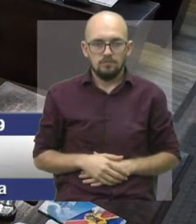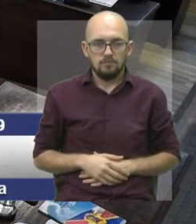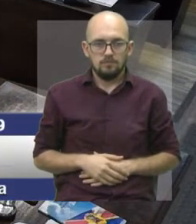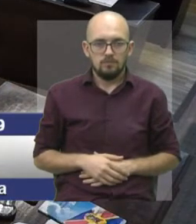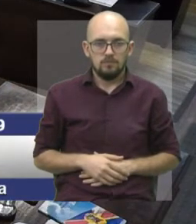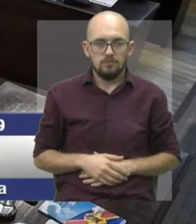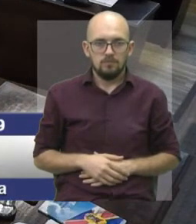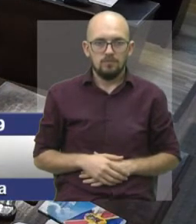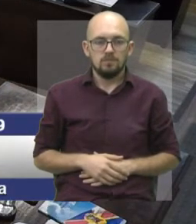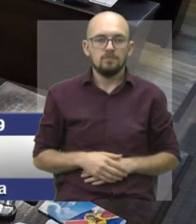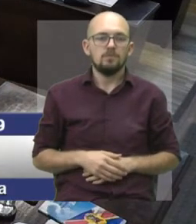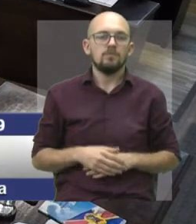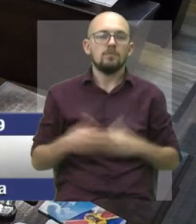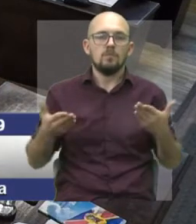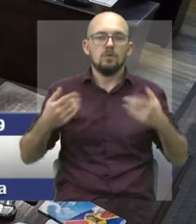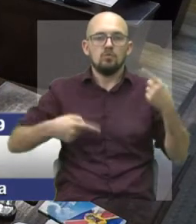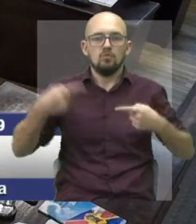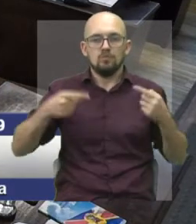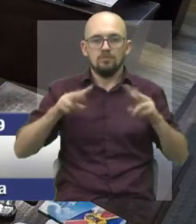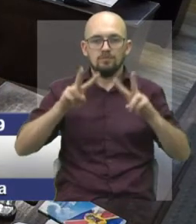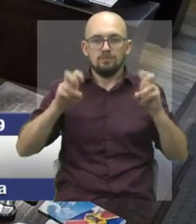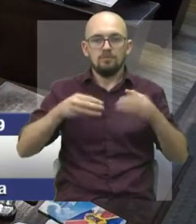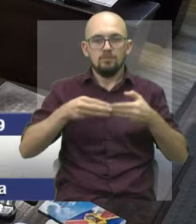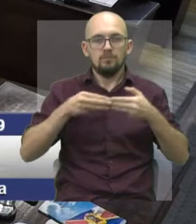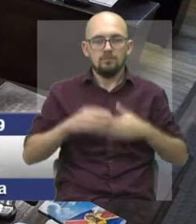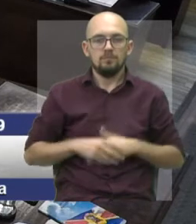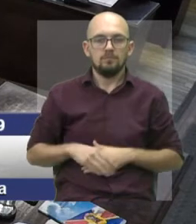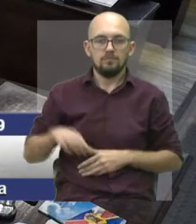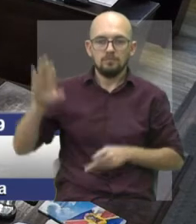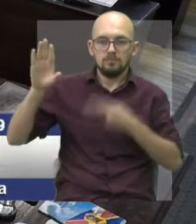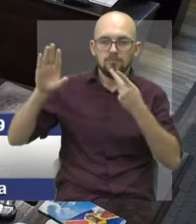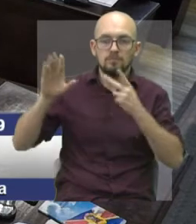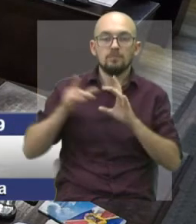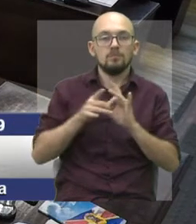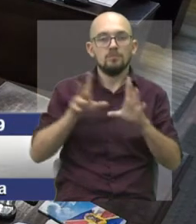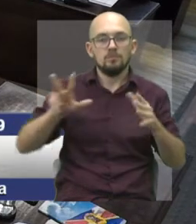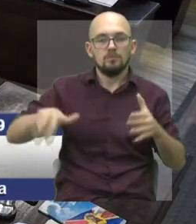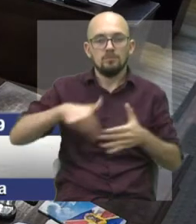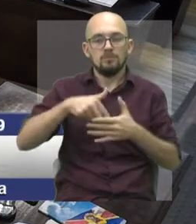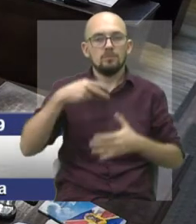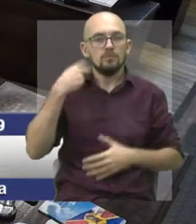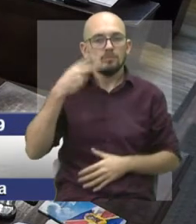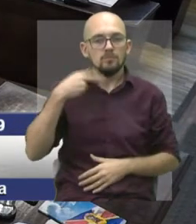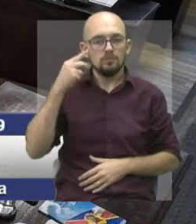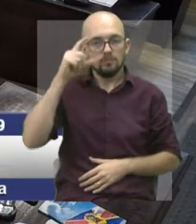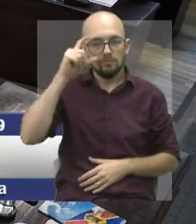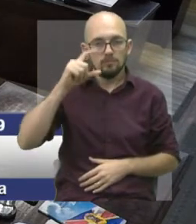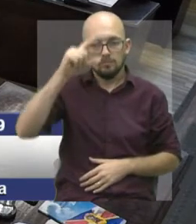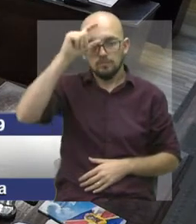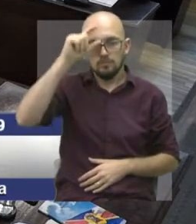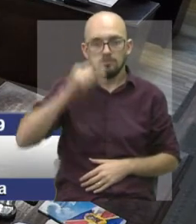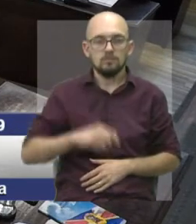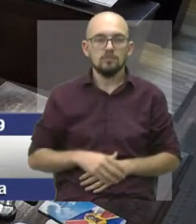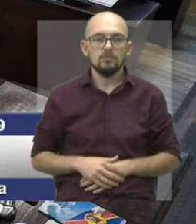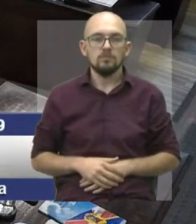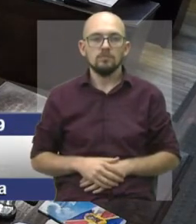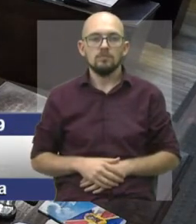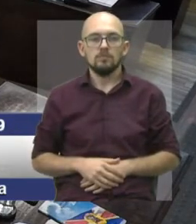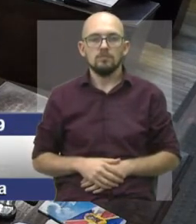Está em discussão a referida moção. Com a palavra o vereador Fernando Barbieri.